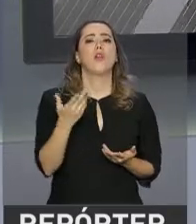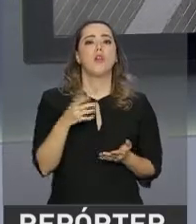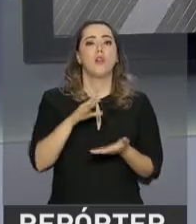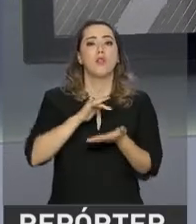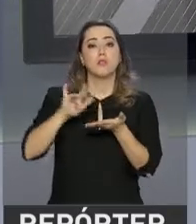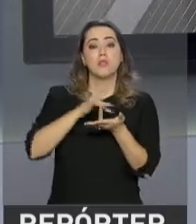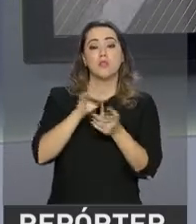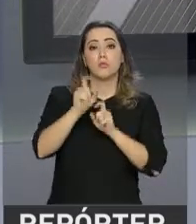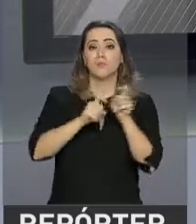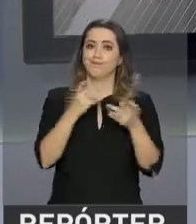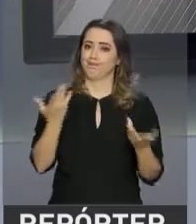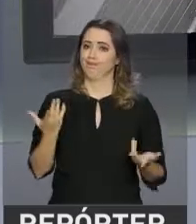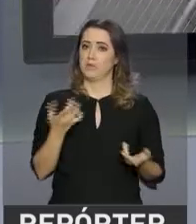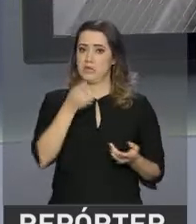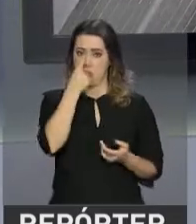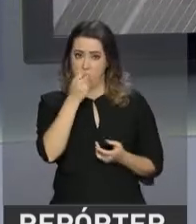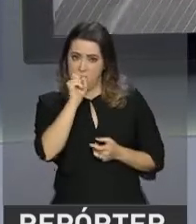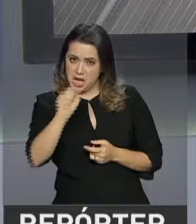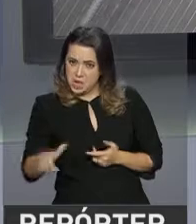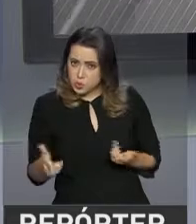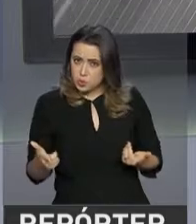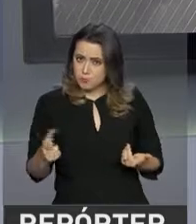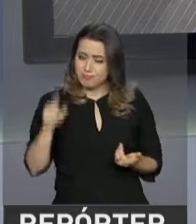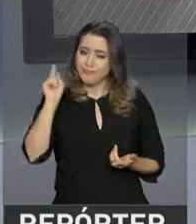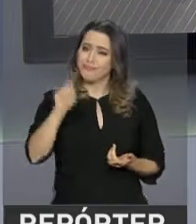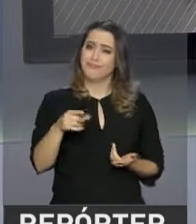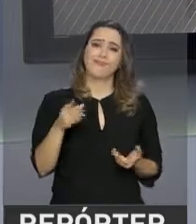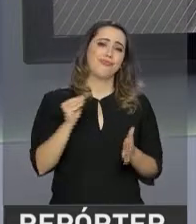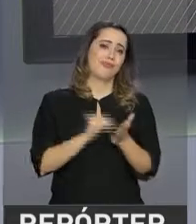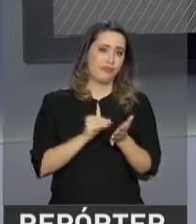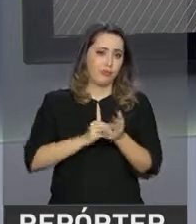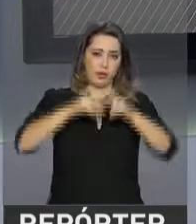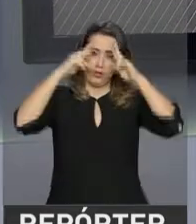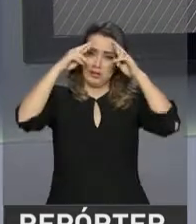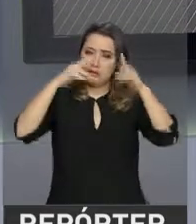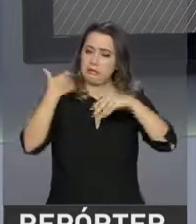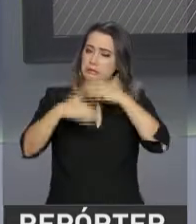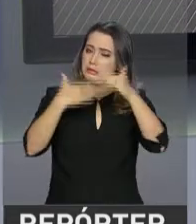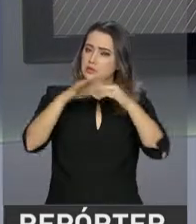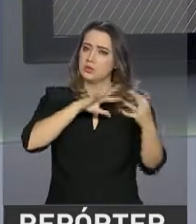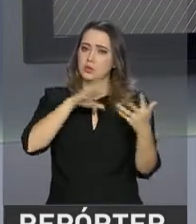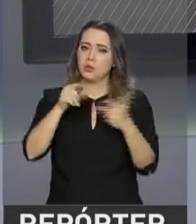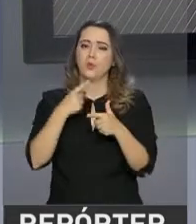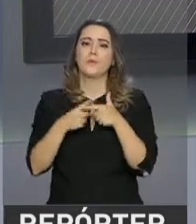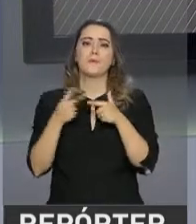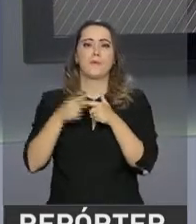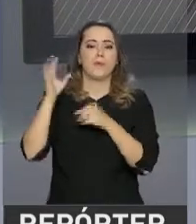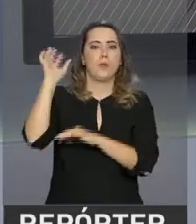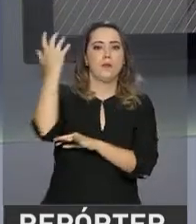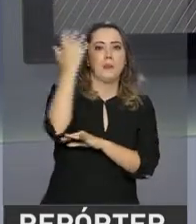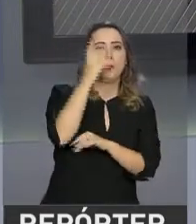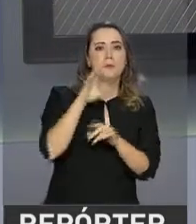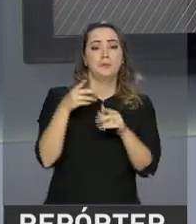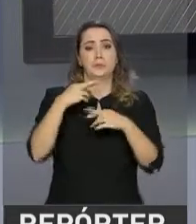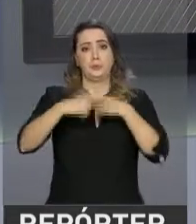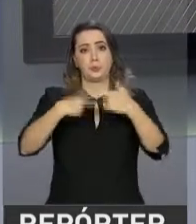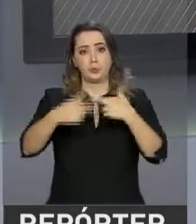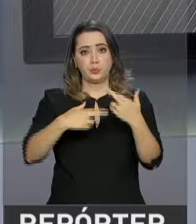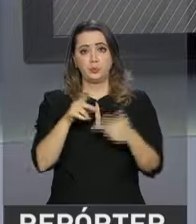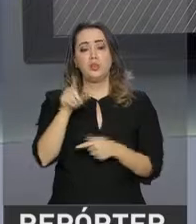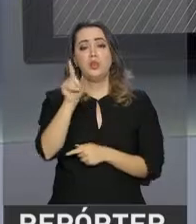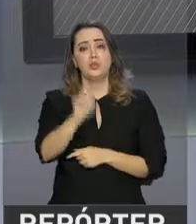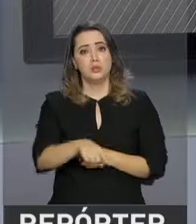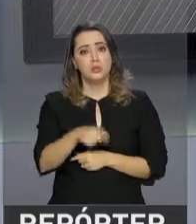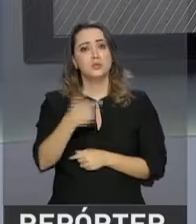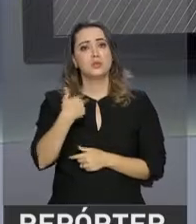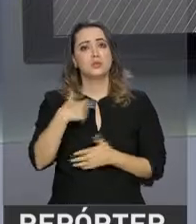de material eletrônico é um problema crescente no brasil e no mundo com riscos para o meio ambiente ea reutilização desse